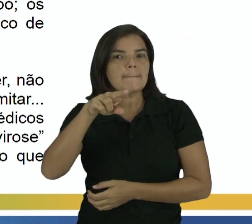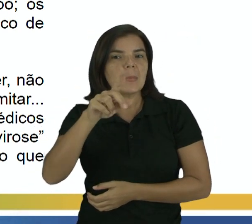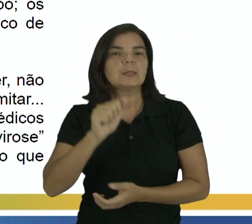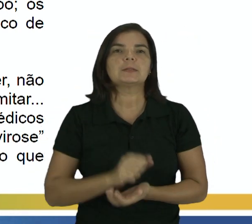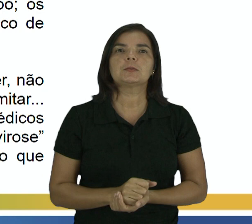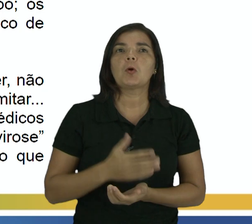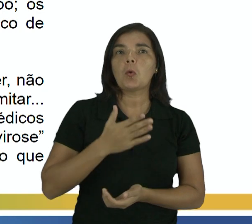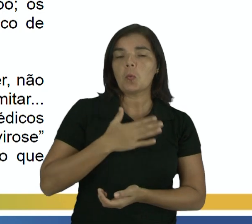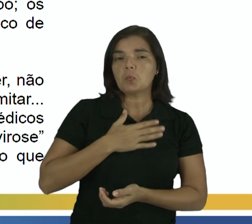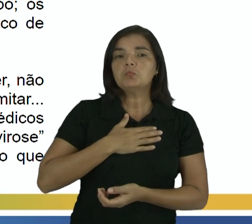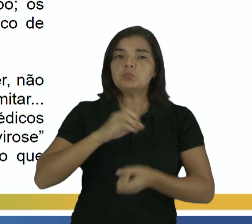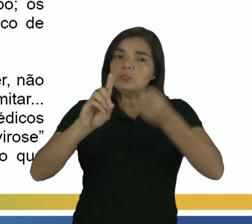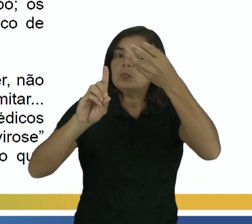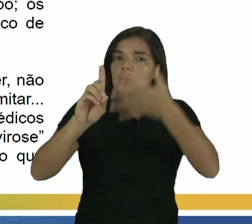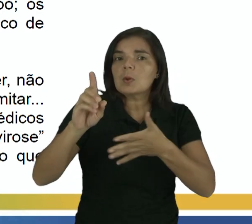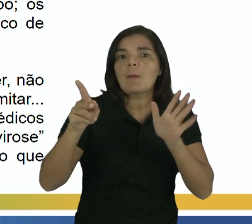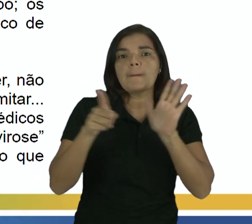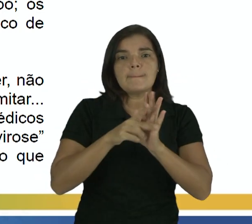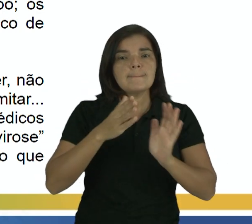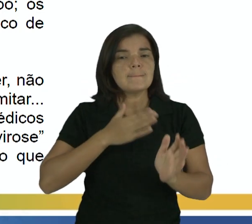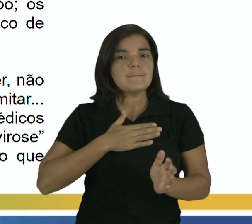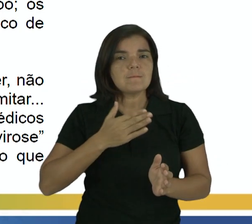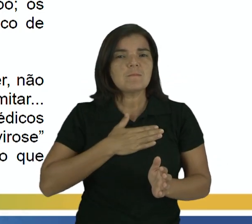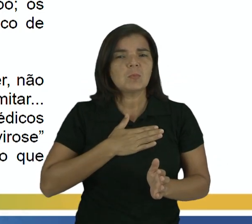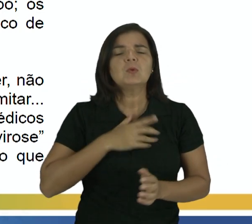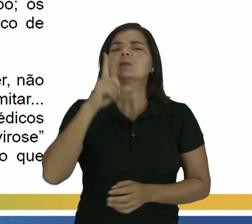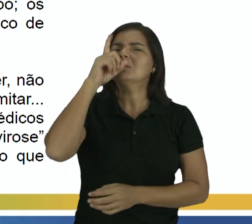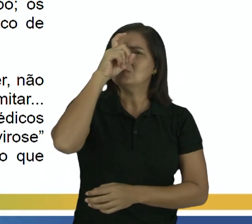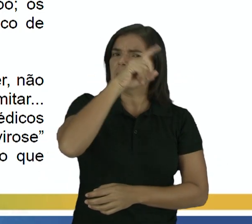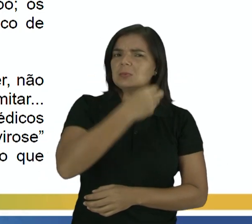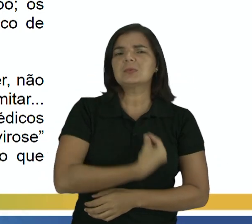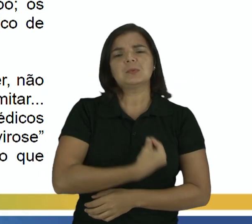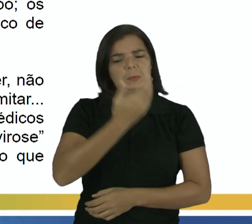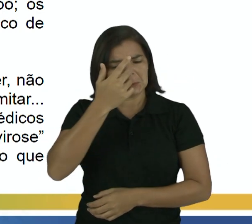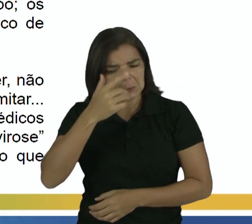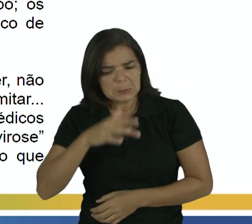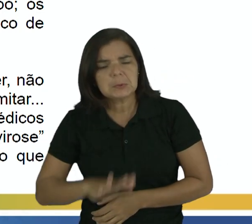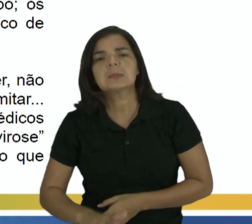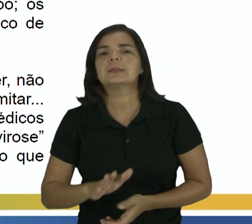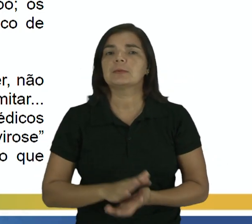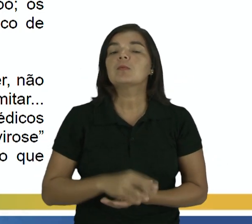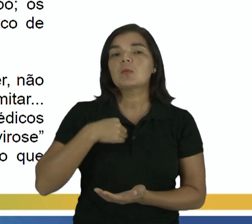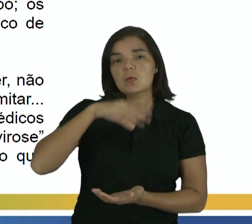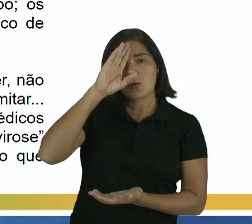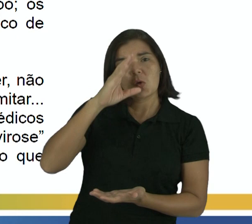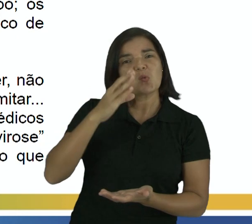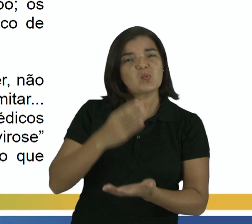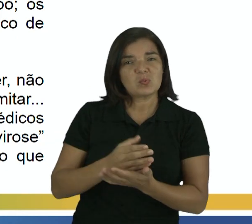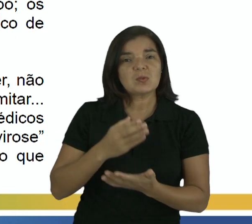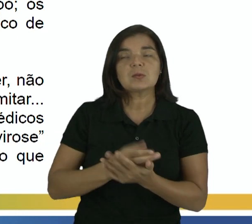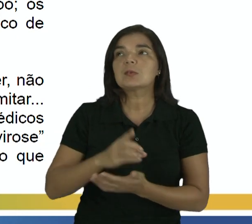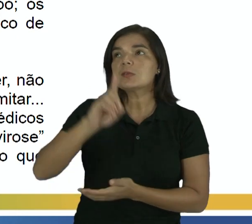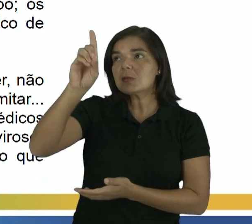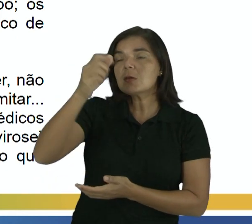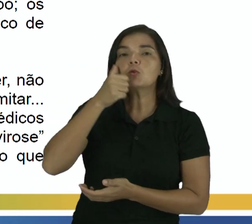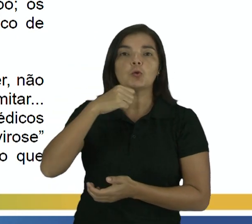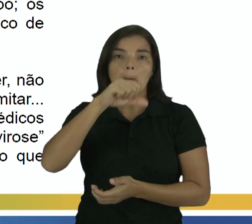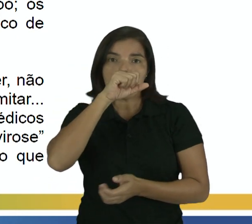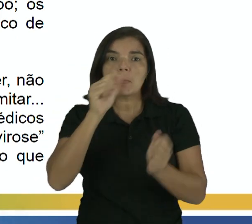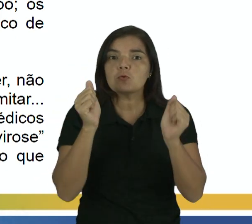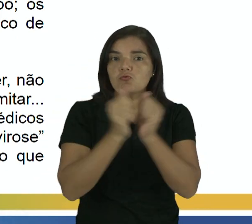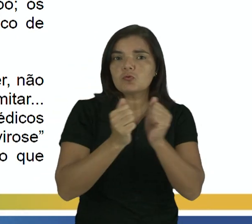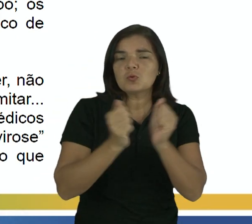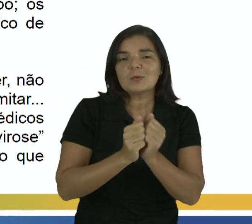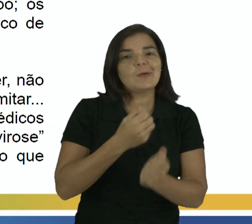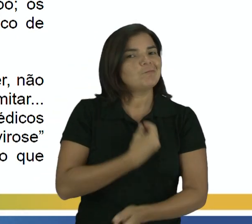Meu relato pessoal refere-se a uma passagem muito difícil da minha infância, pois acredito que não fossem Deus e minha mãe, talvez